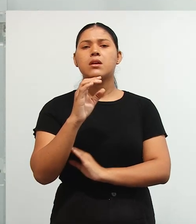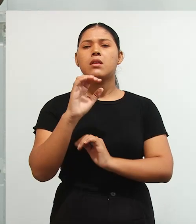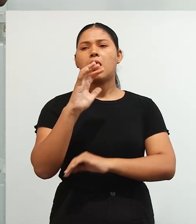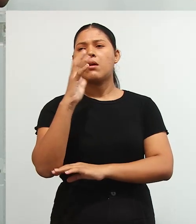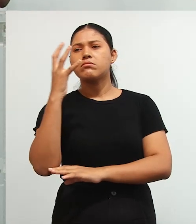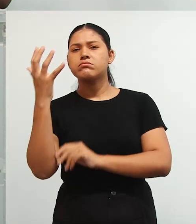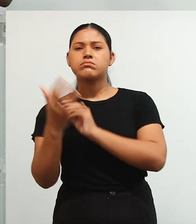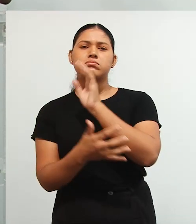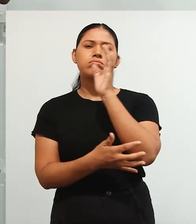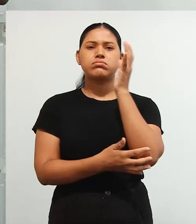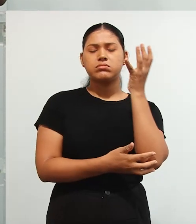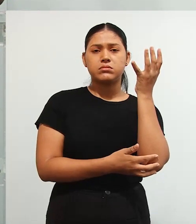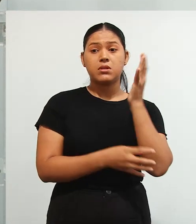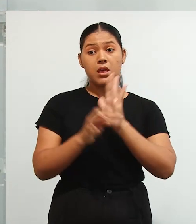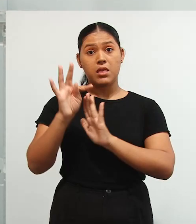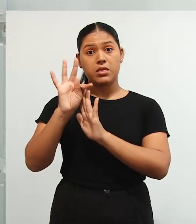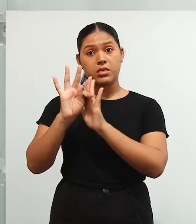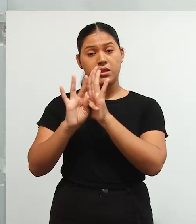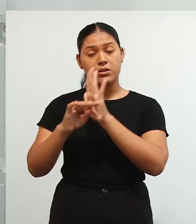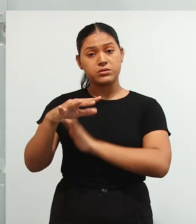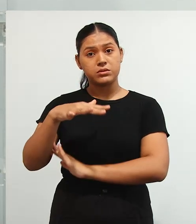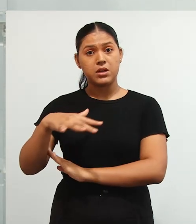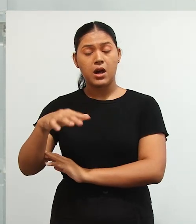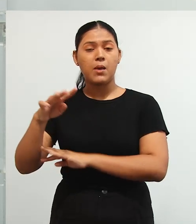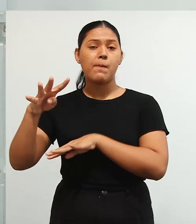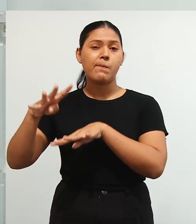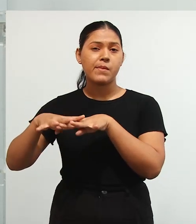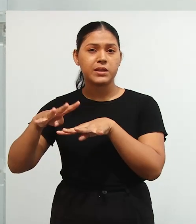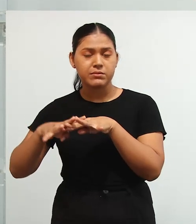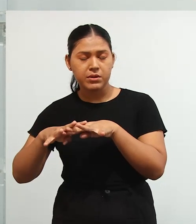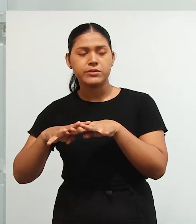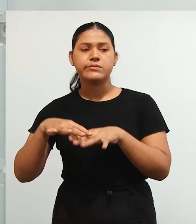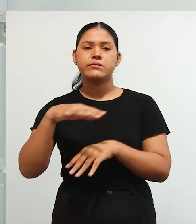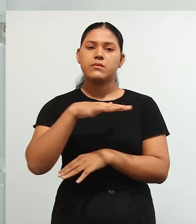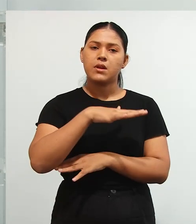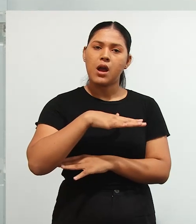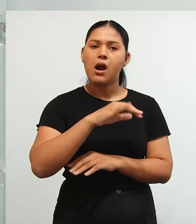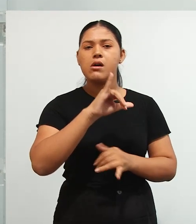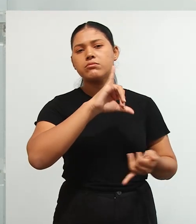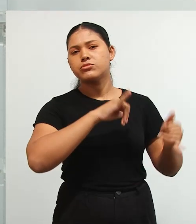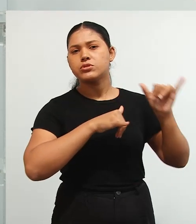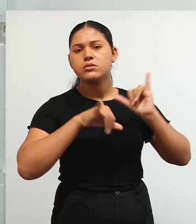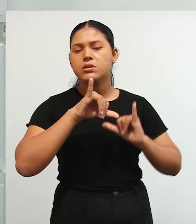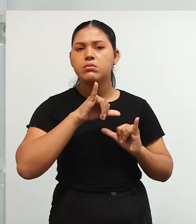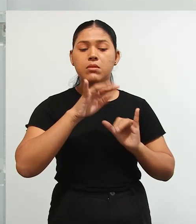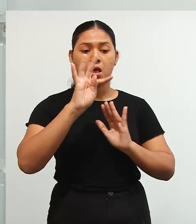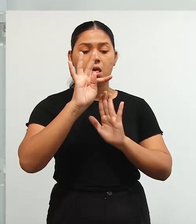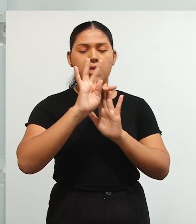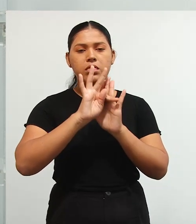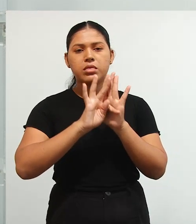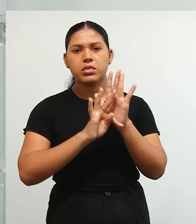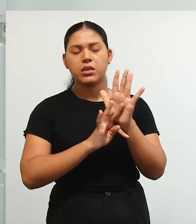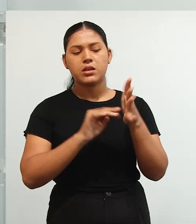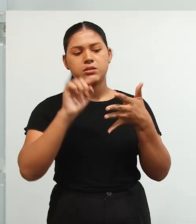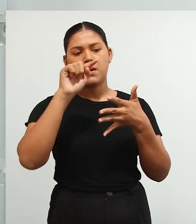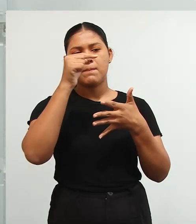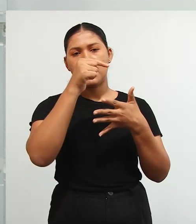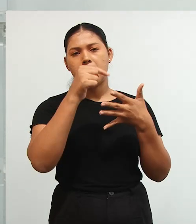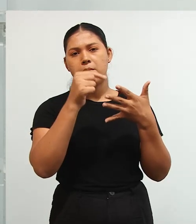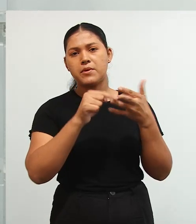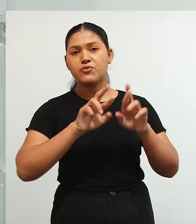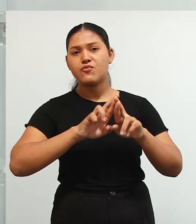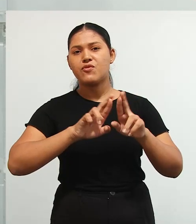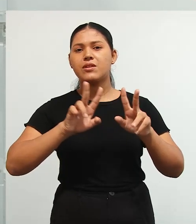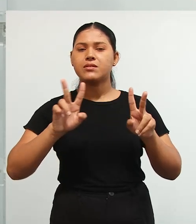química, textos da área de matemática, para ir quebrando também essa ideia de que essas áreas chamadas mais